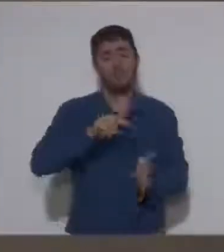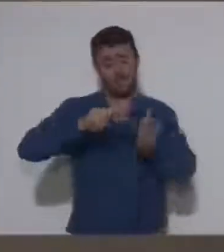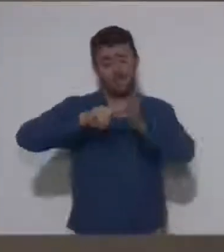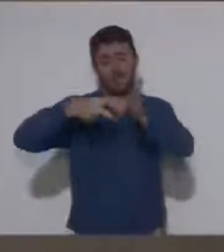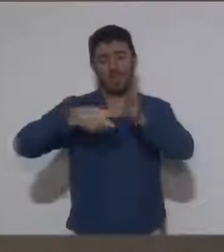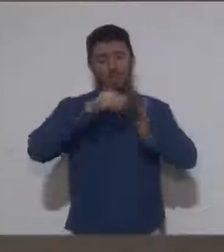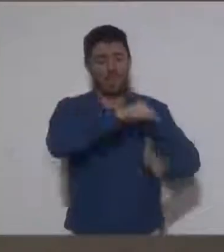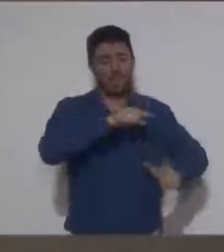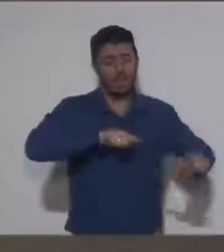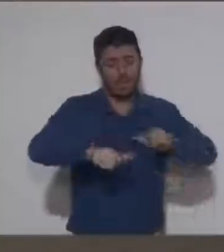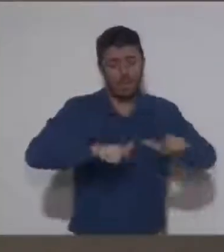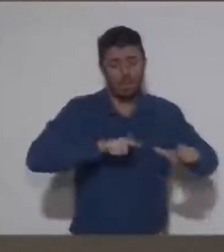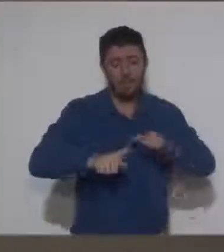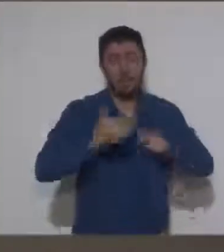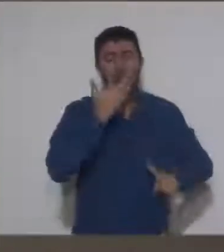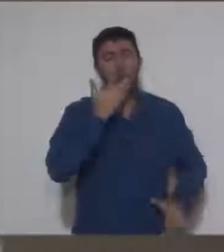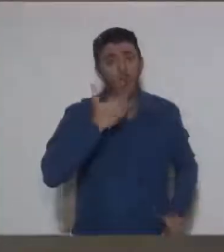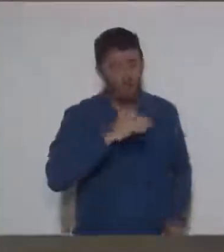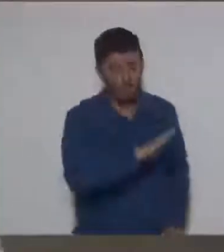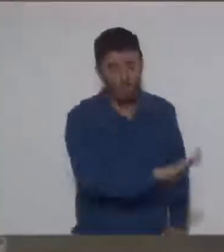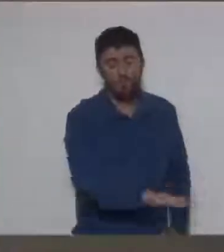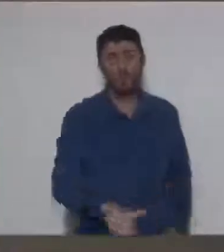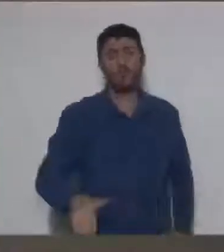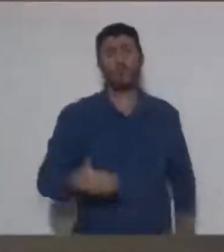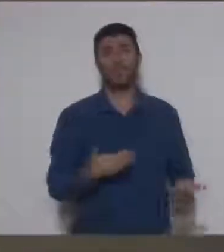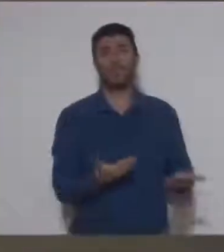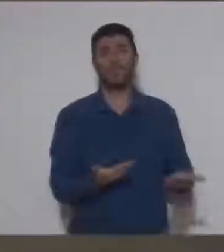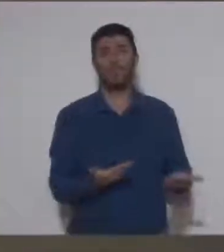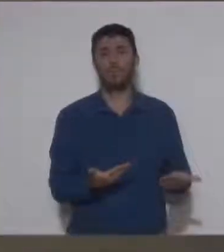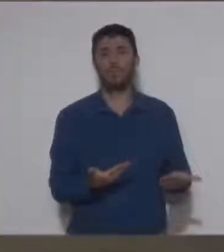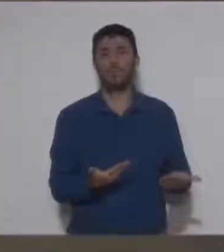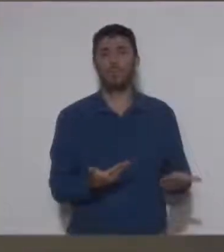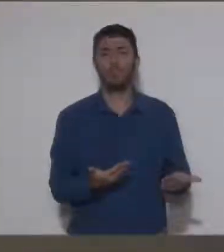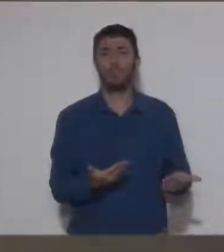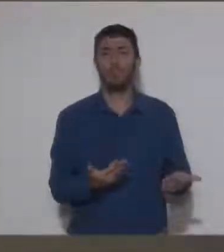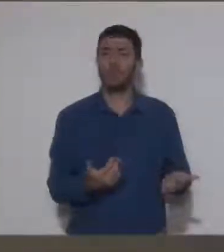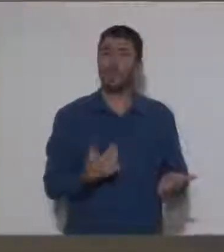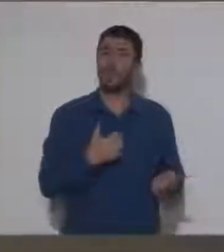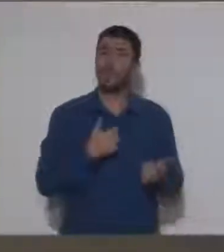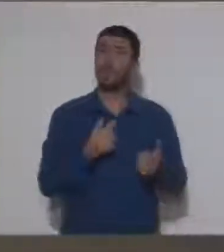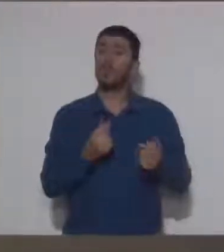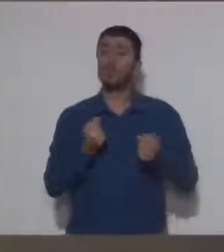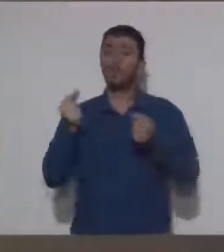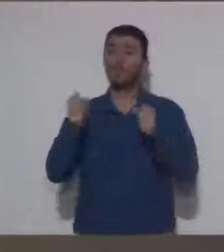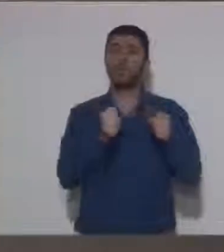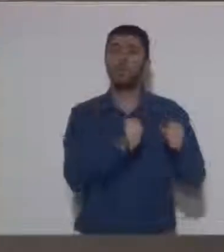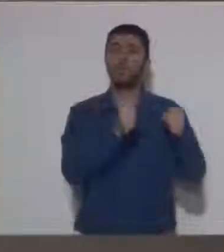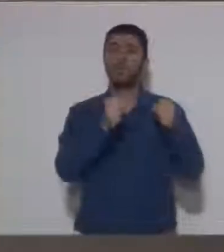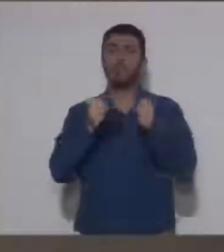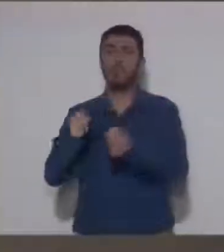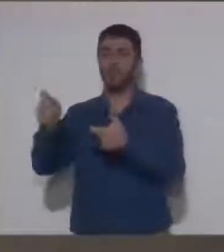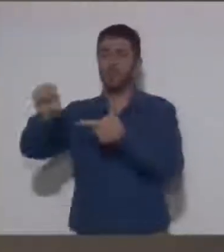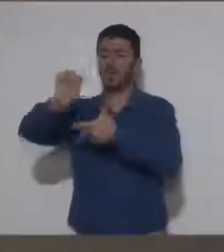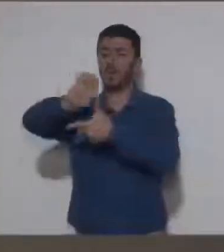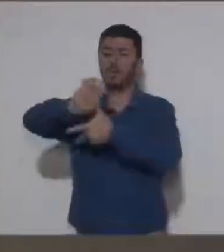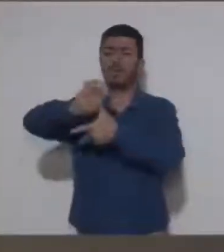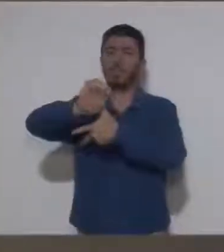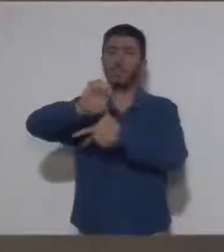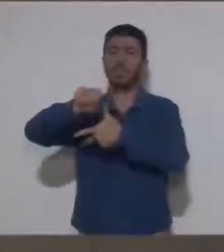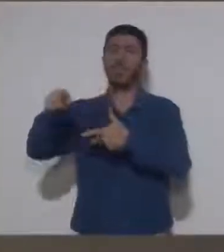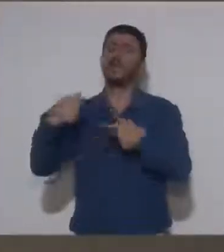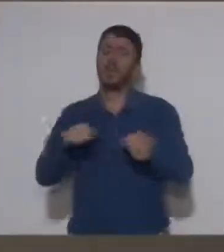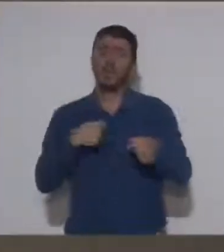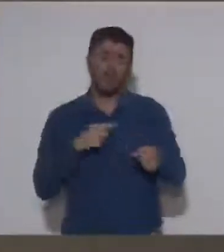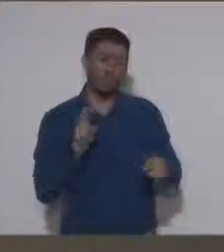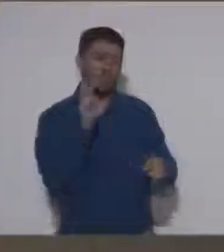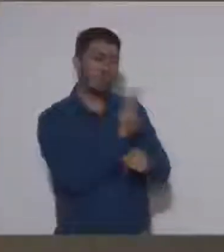pela 3ª semana indicando, e faço questão de indicar oficialmente ao Poder Executivo, porque a gente precisa cuidar dos nossos jovens,